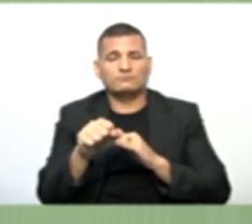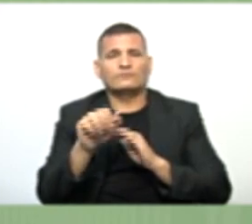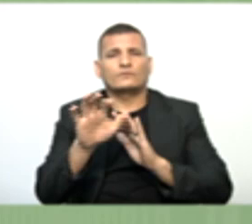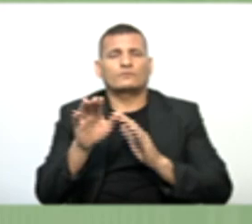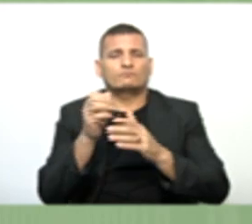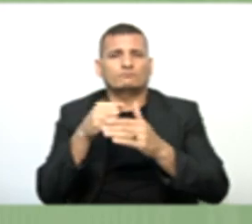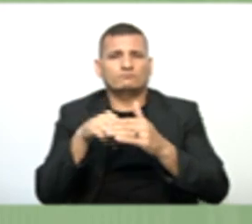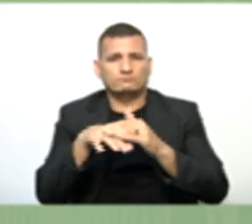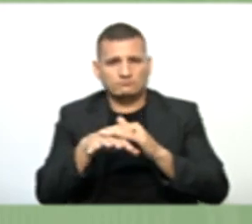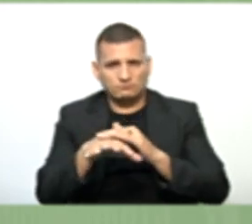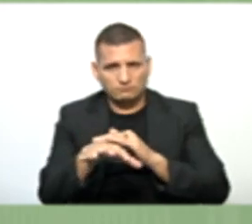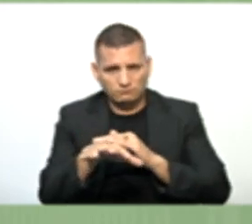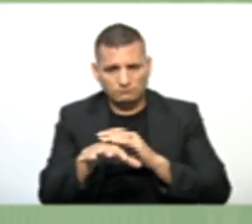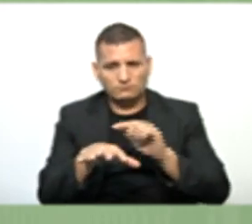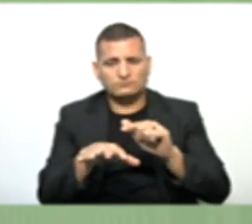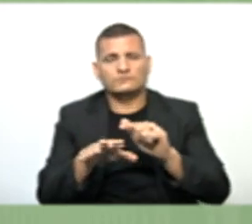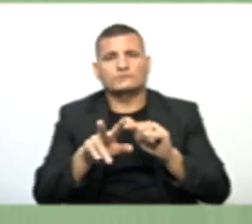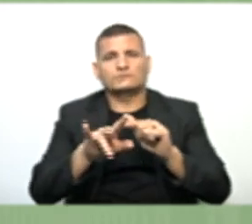iniciará o comando if.